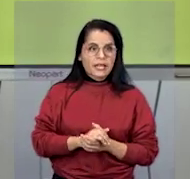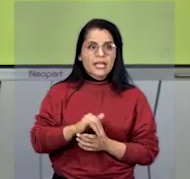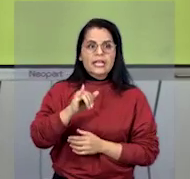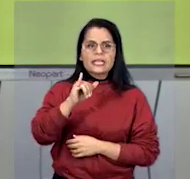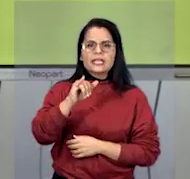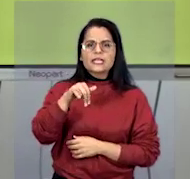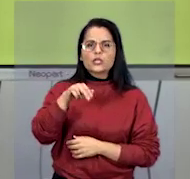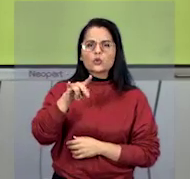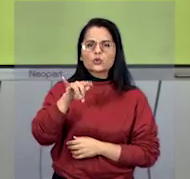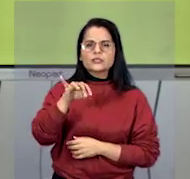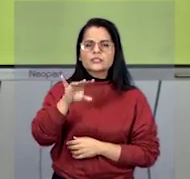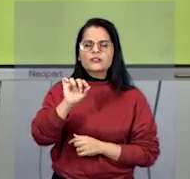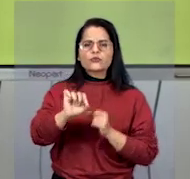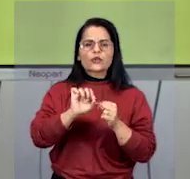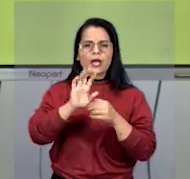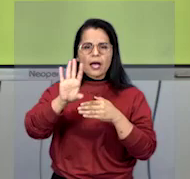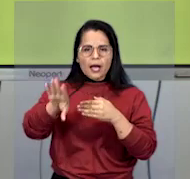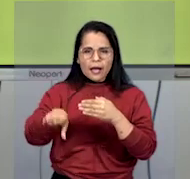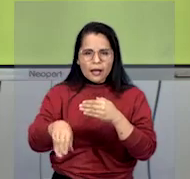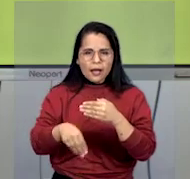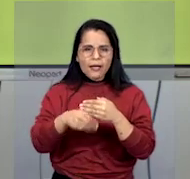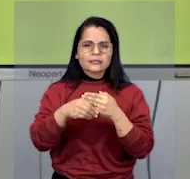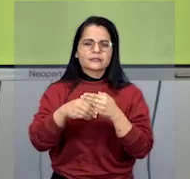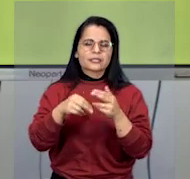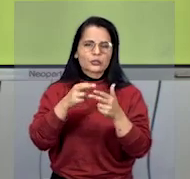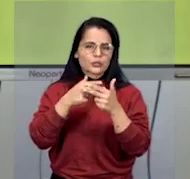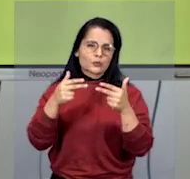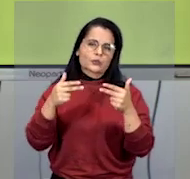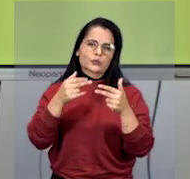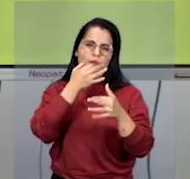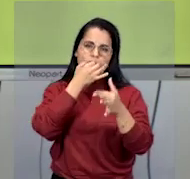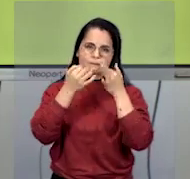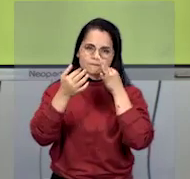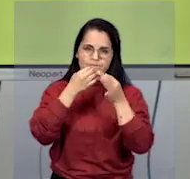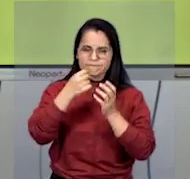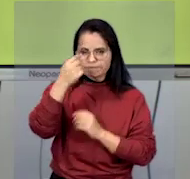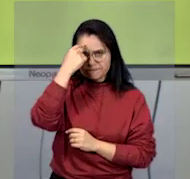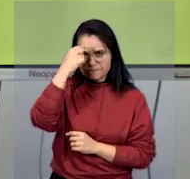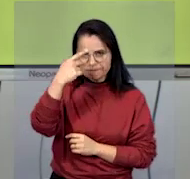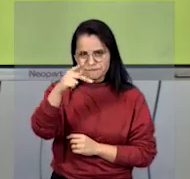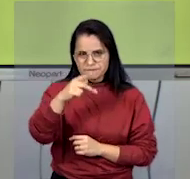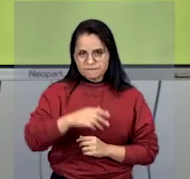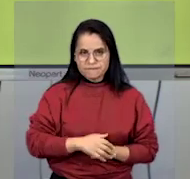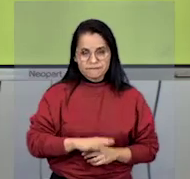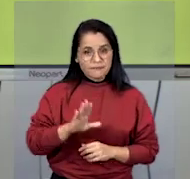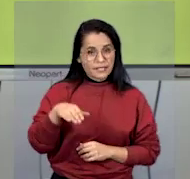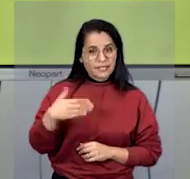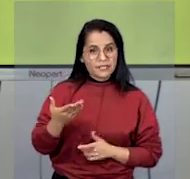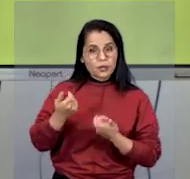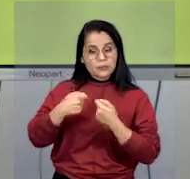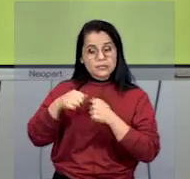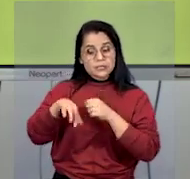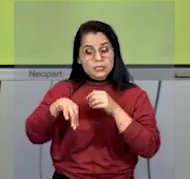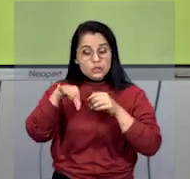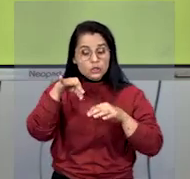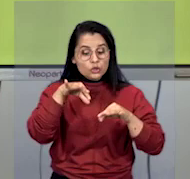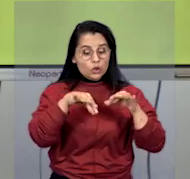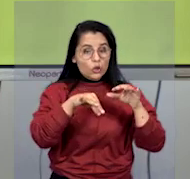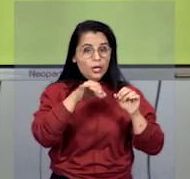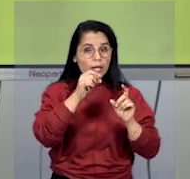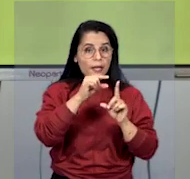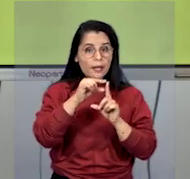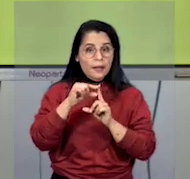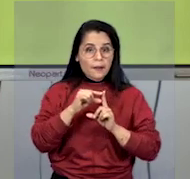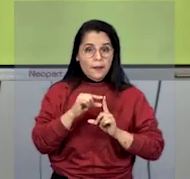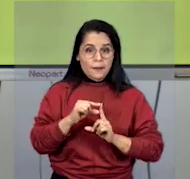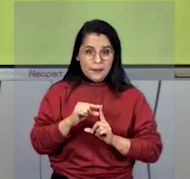Inclusive, quer dizer, você está acrescentando algo à sua argumentação, à sua ideia. Então, você precisa escolher as palavras.